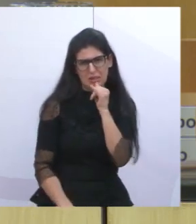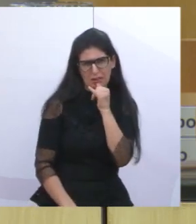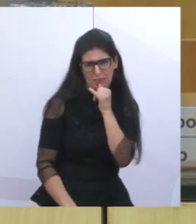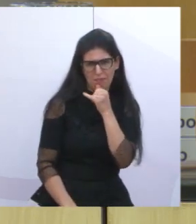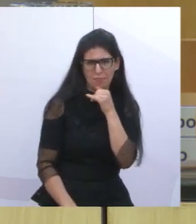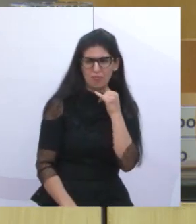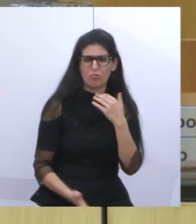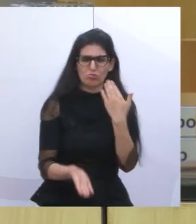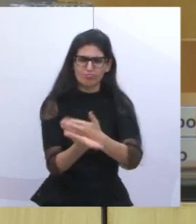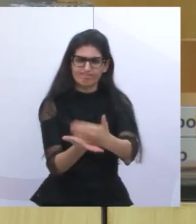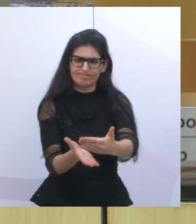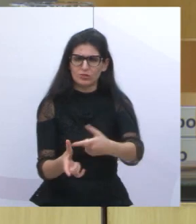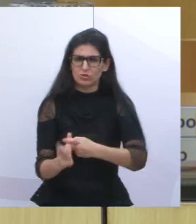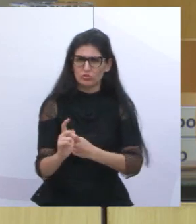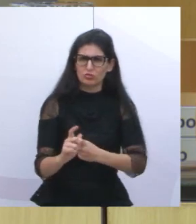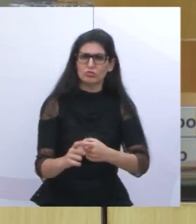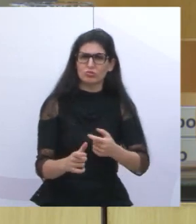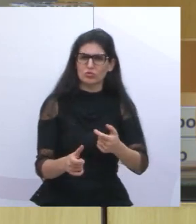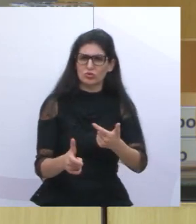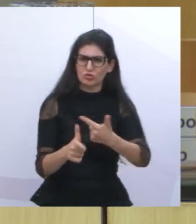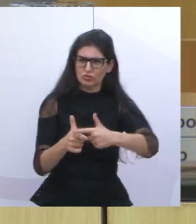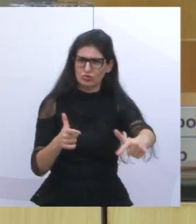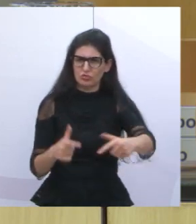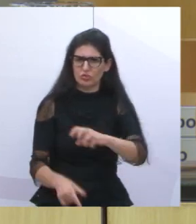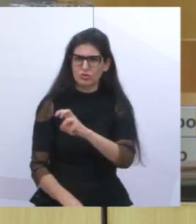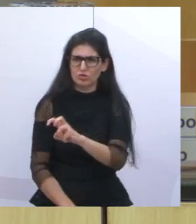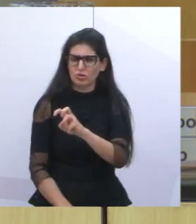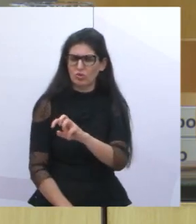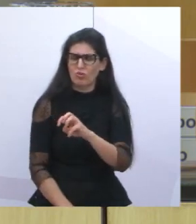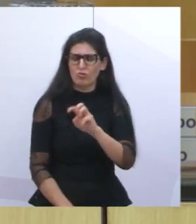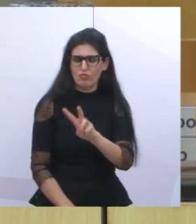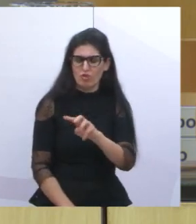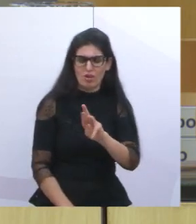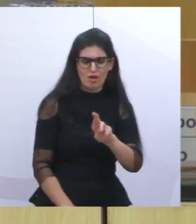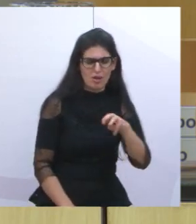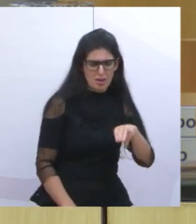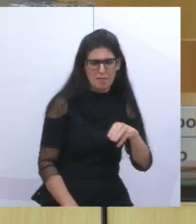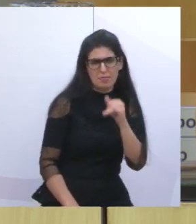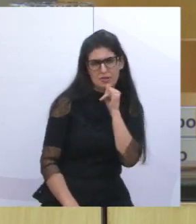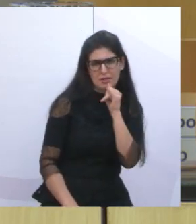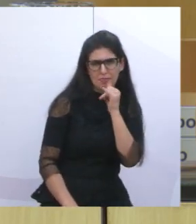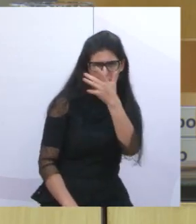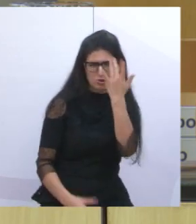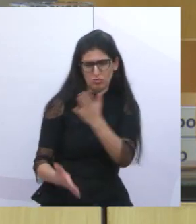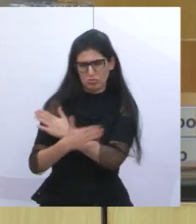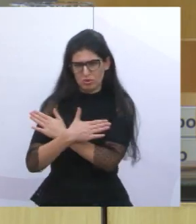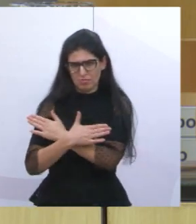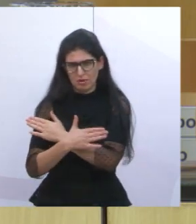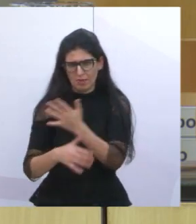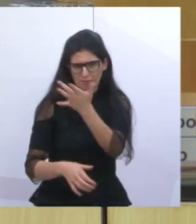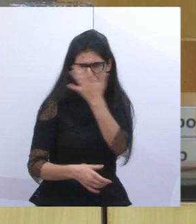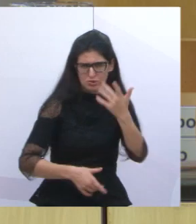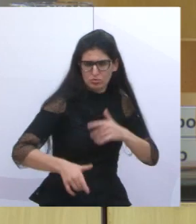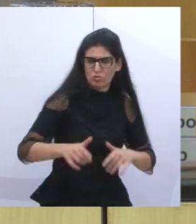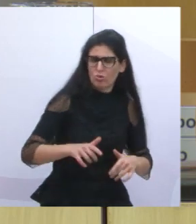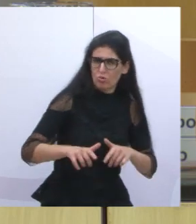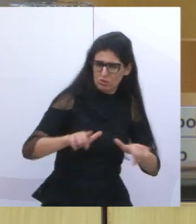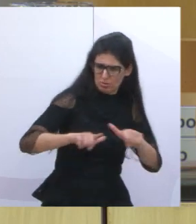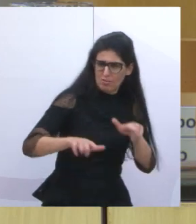cada pessoa a mais, cada filho, que esteja desempregado, porque se ele estiver empregado já vai passar muito